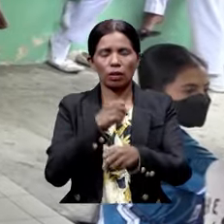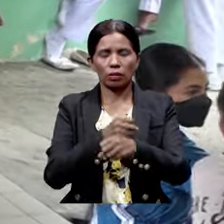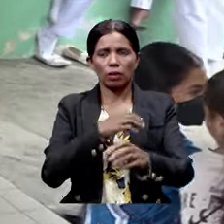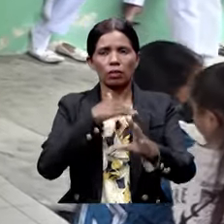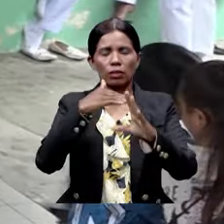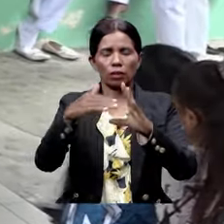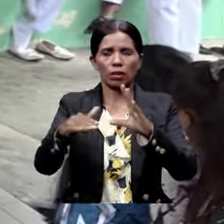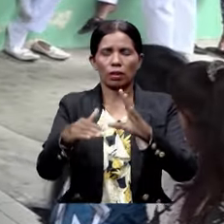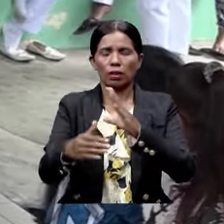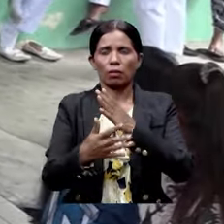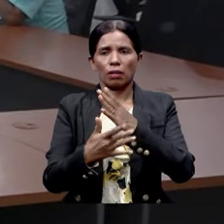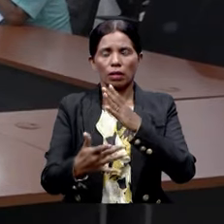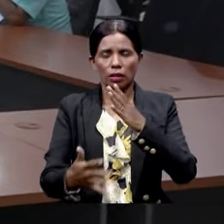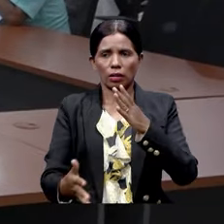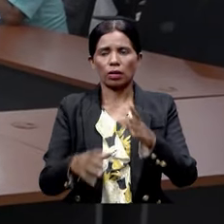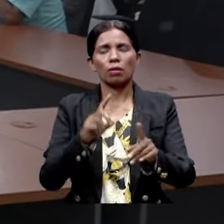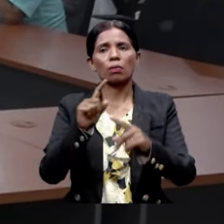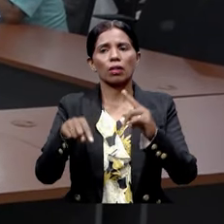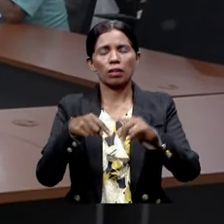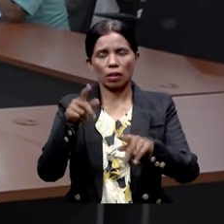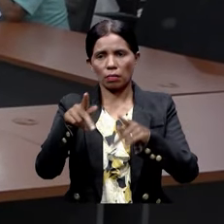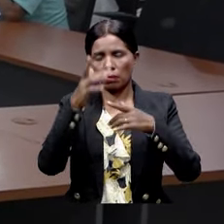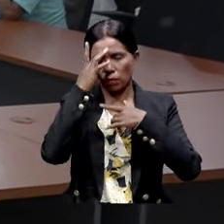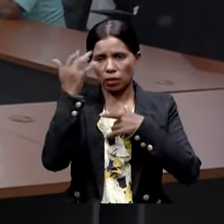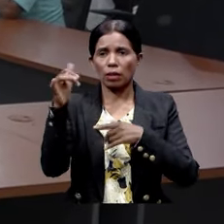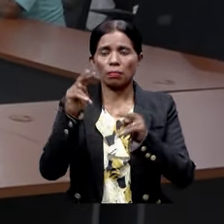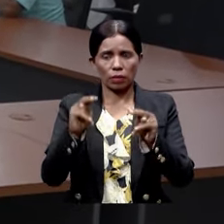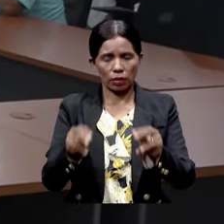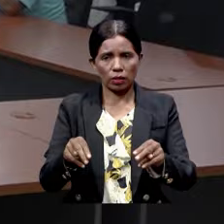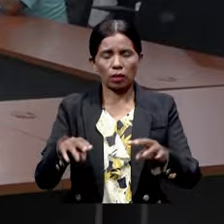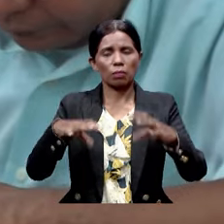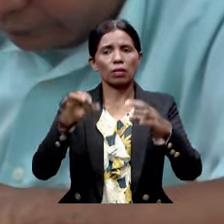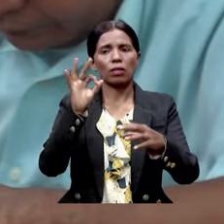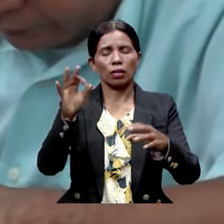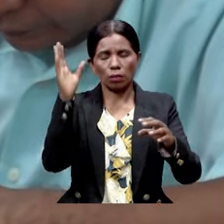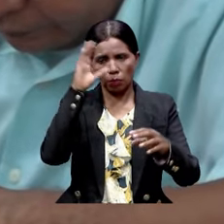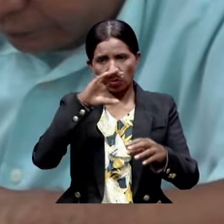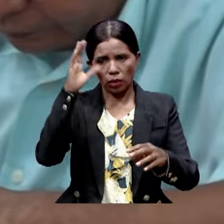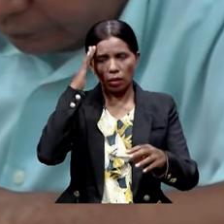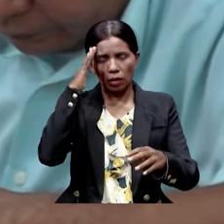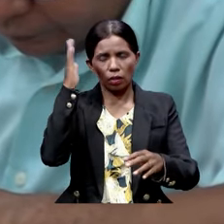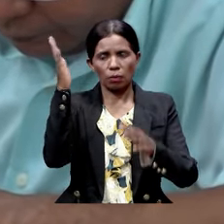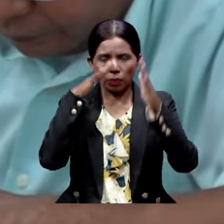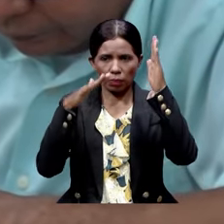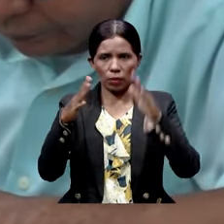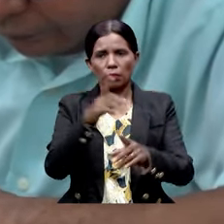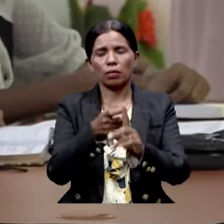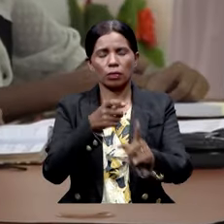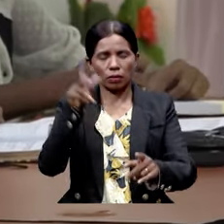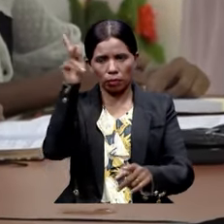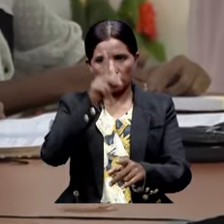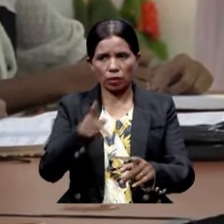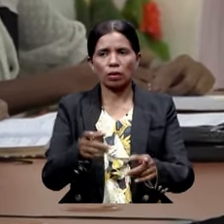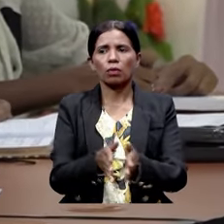transfusão para o paciente se ele precisa. Também a Comissão EF busca ter problema referente à fiscalização no russo a